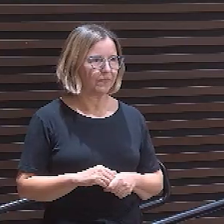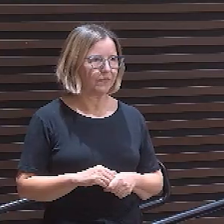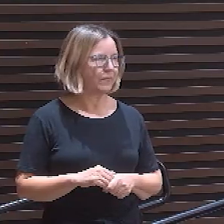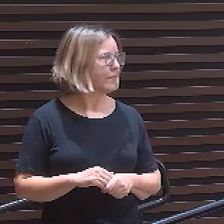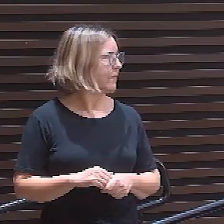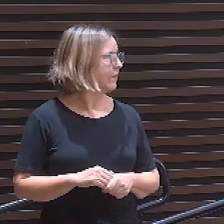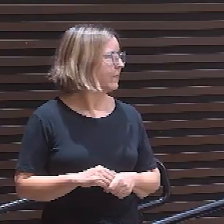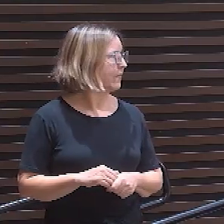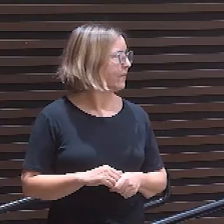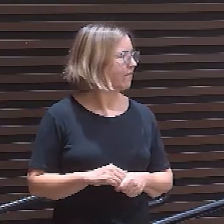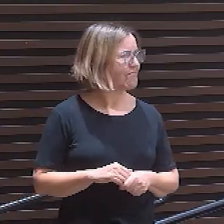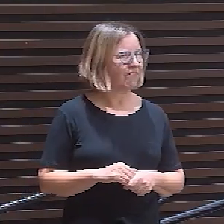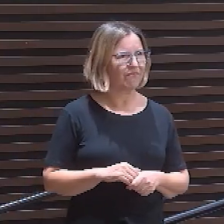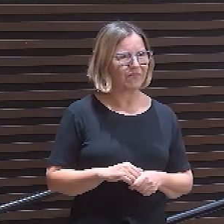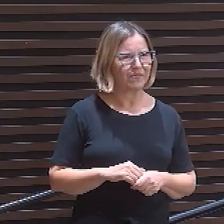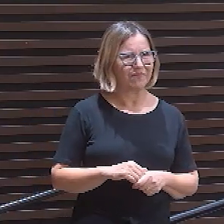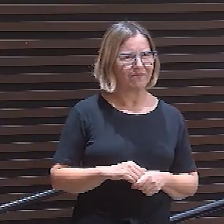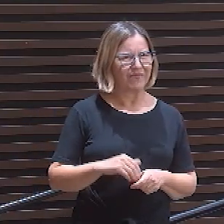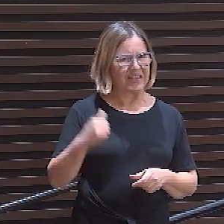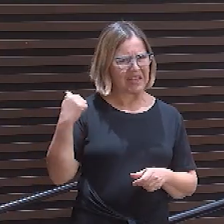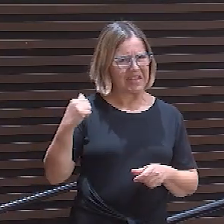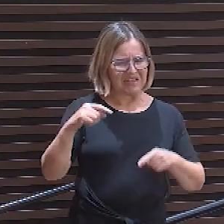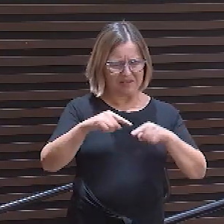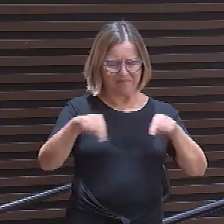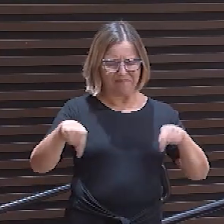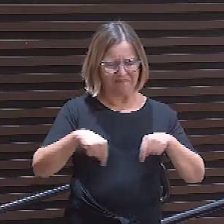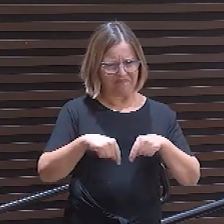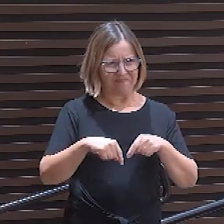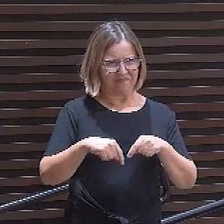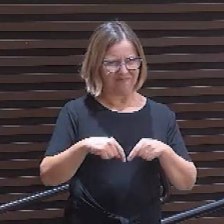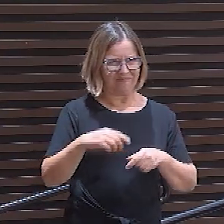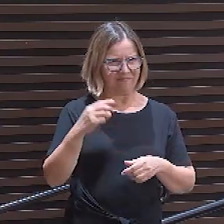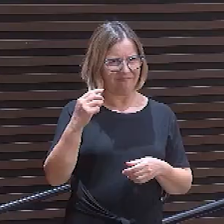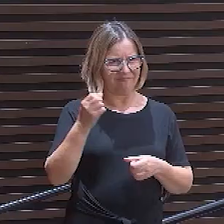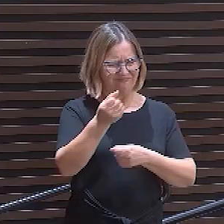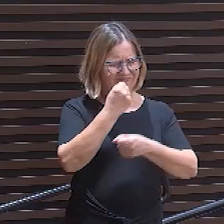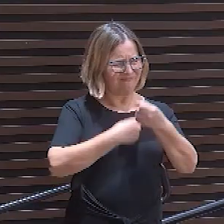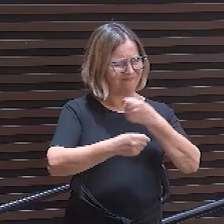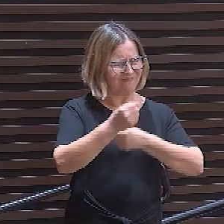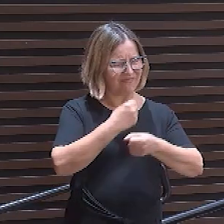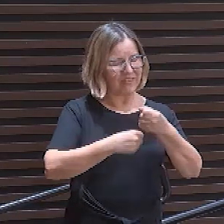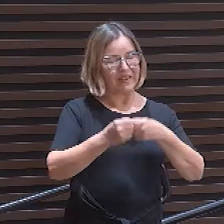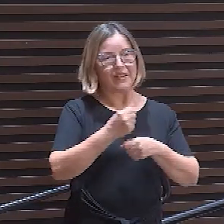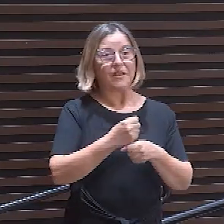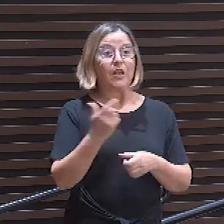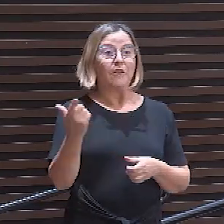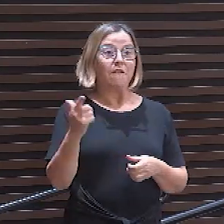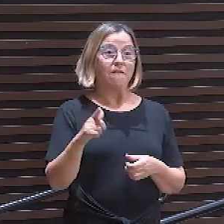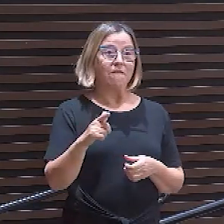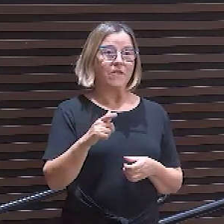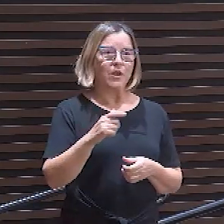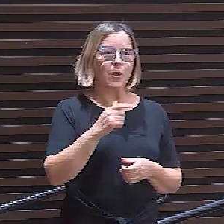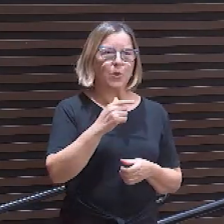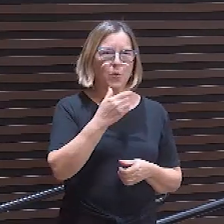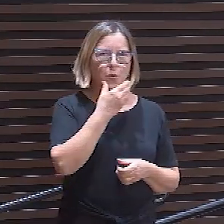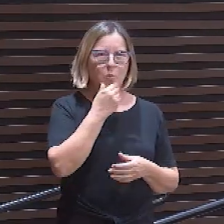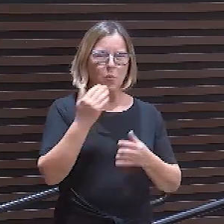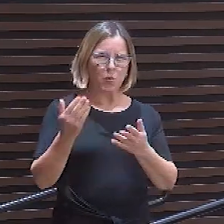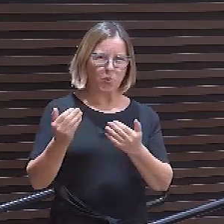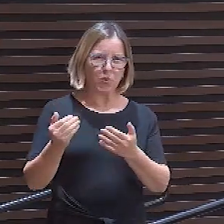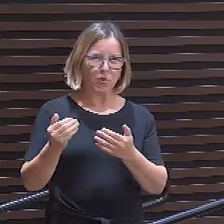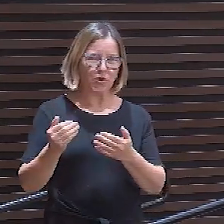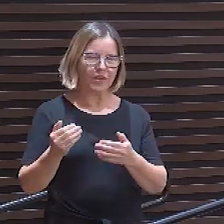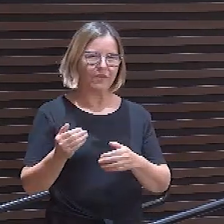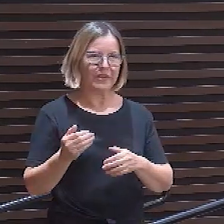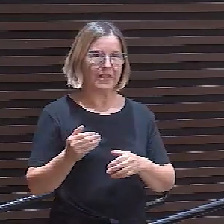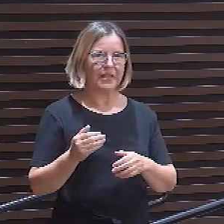escritório, many years ago, veio um rapaz de Ponta Grossa para conversar